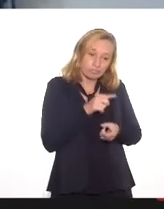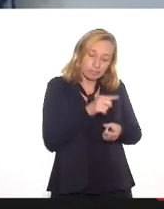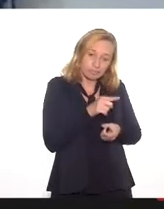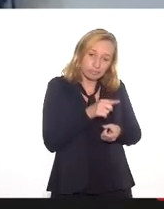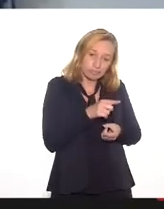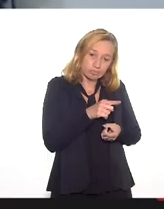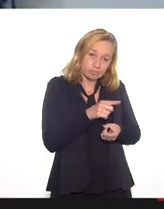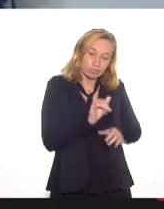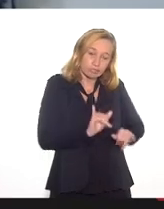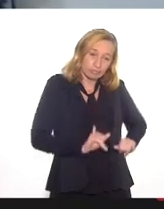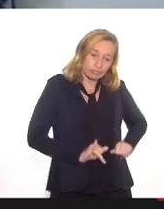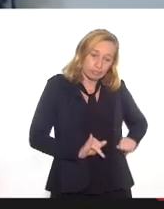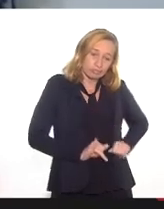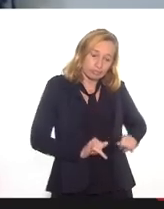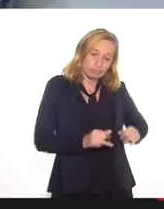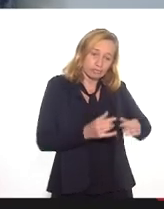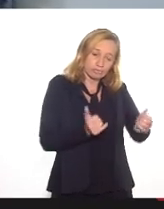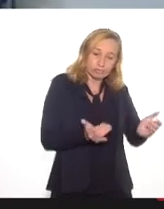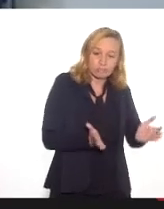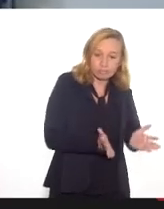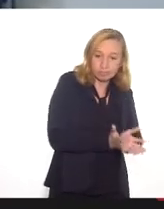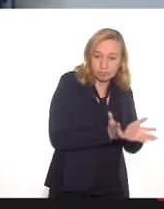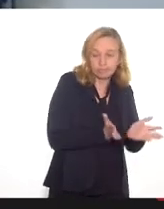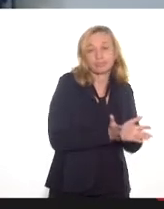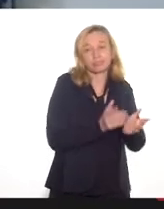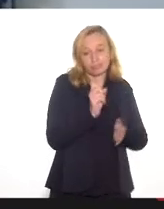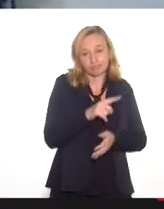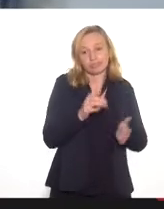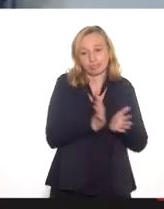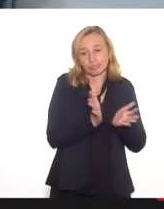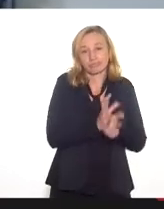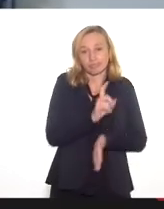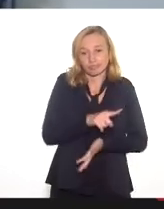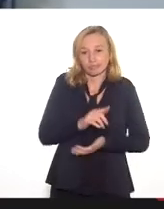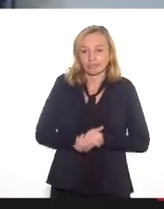que sofrem com a pobreza que são os pobres então